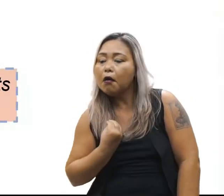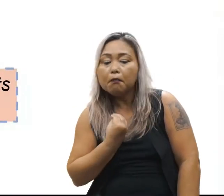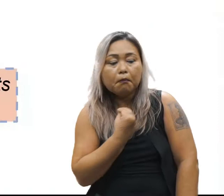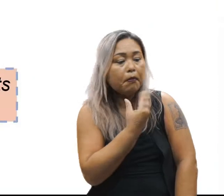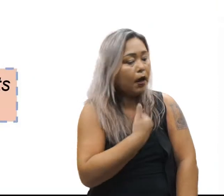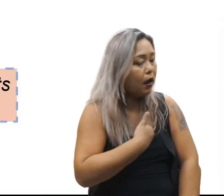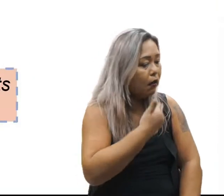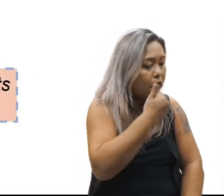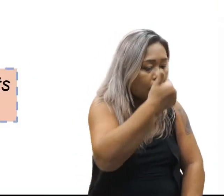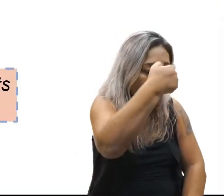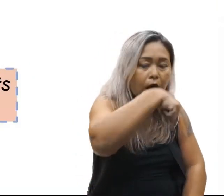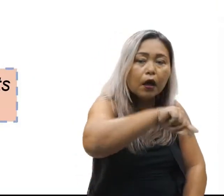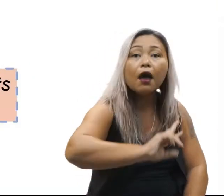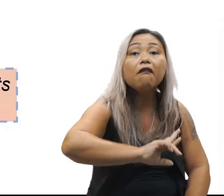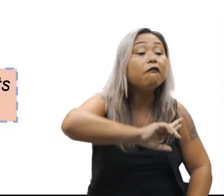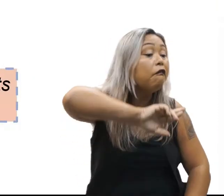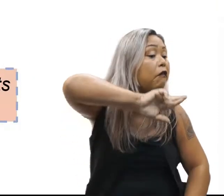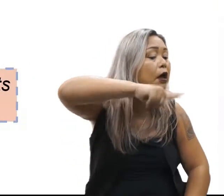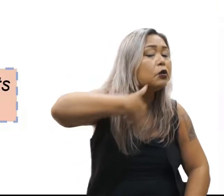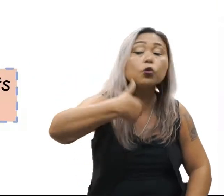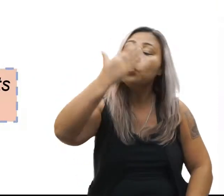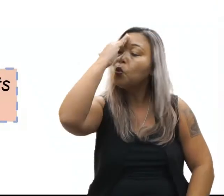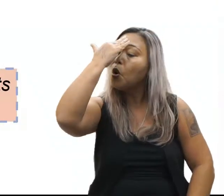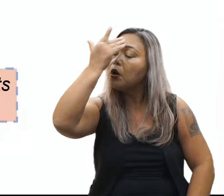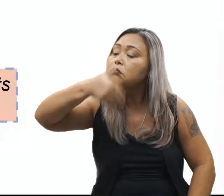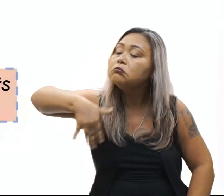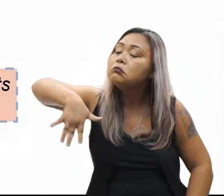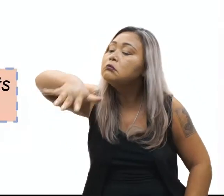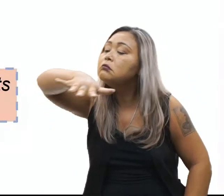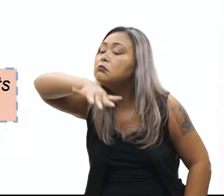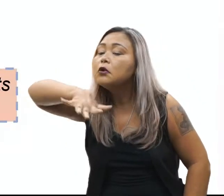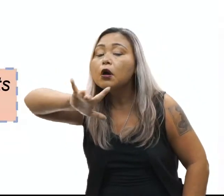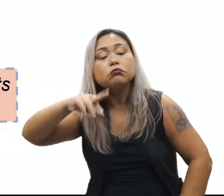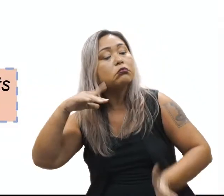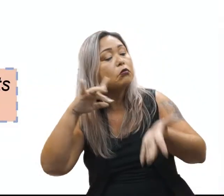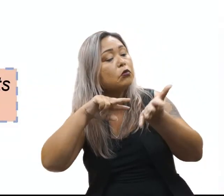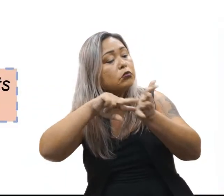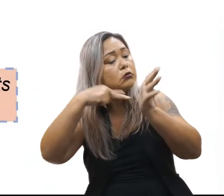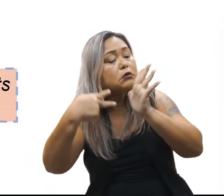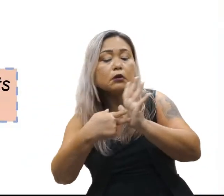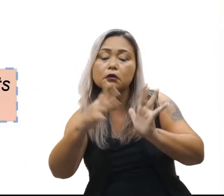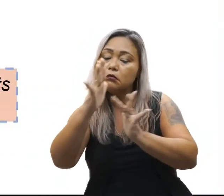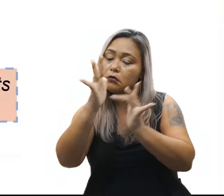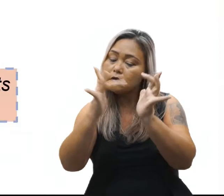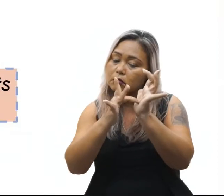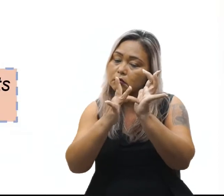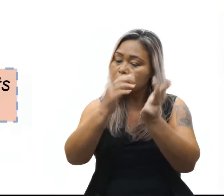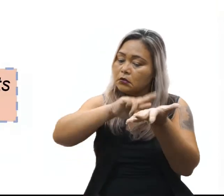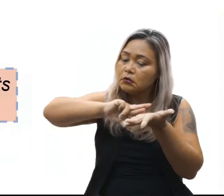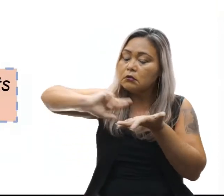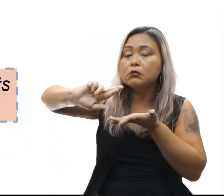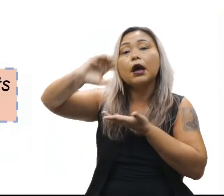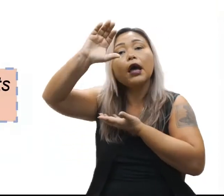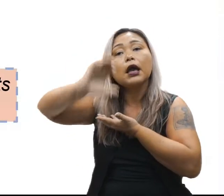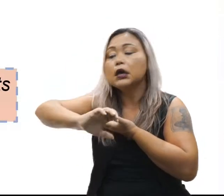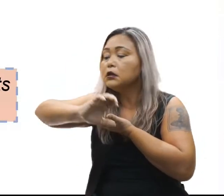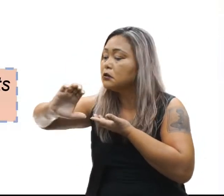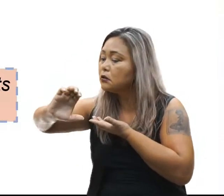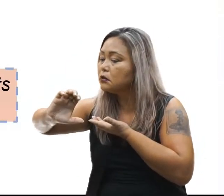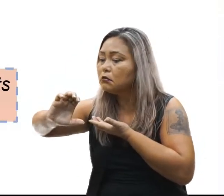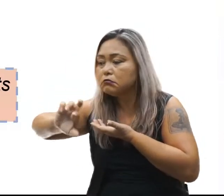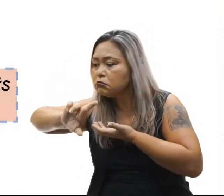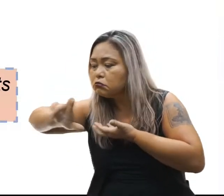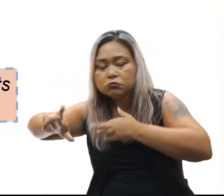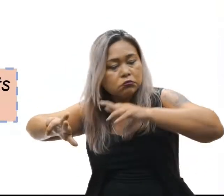é diferente do que nós entendemos como o significado que Jesus tem para a religião cristã, né? Para o